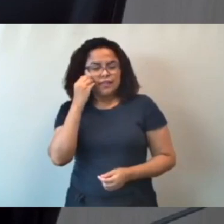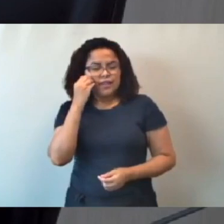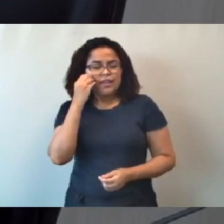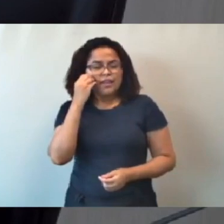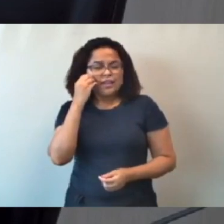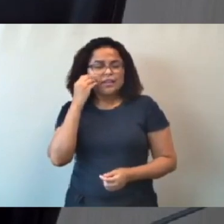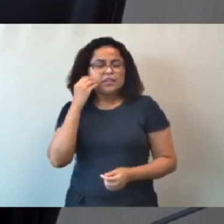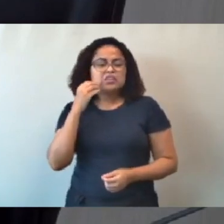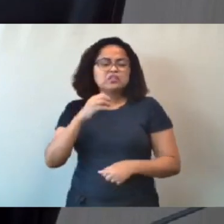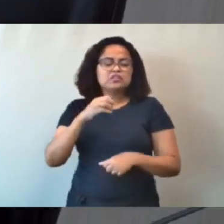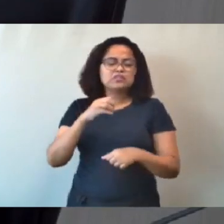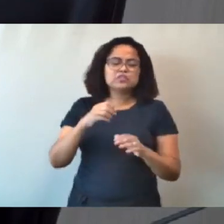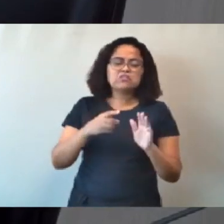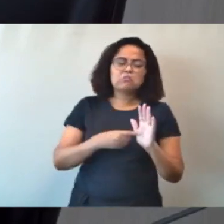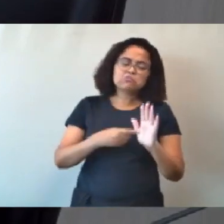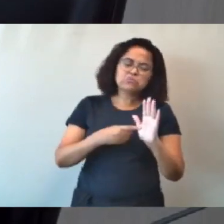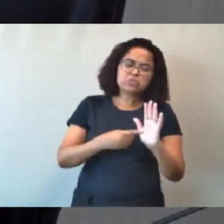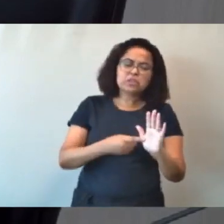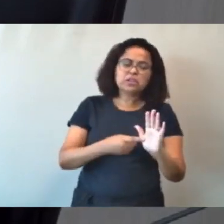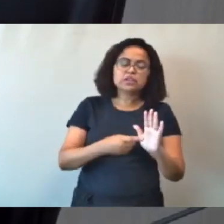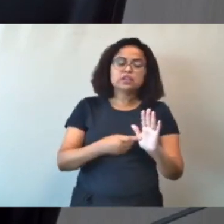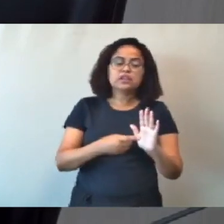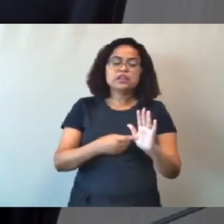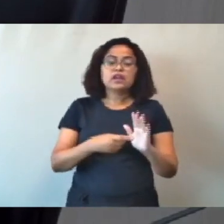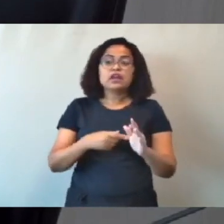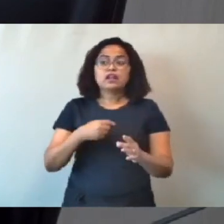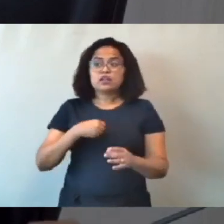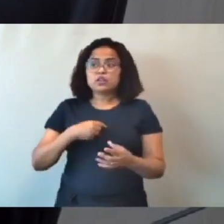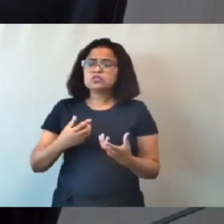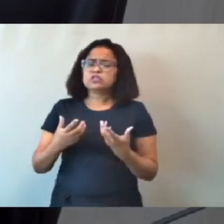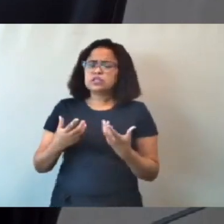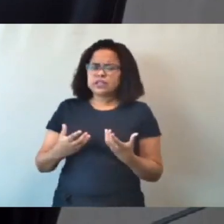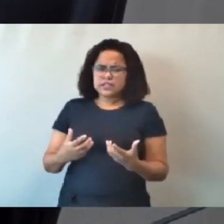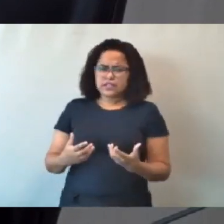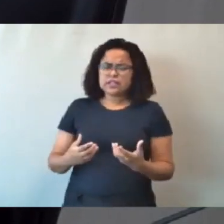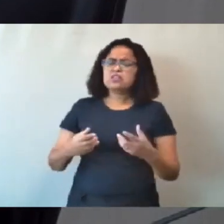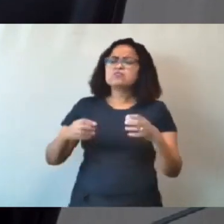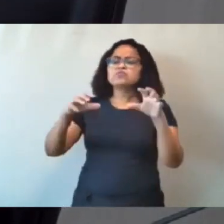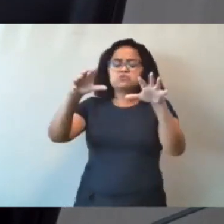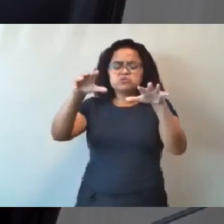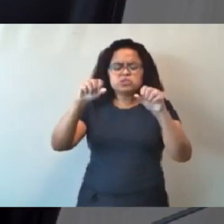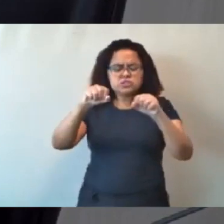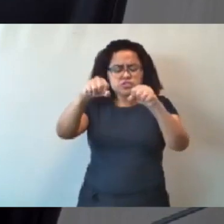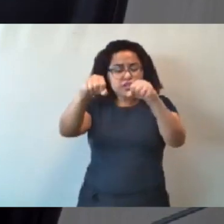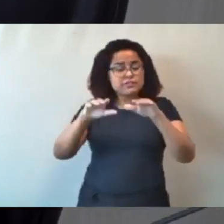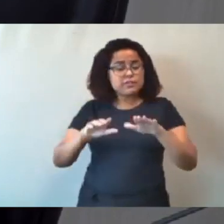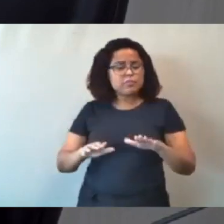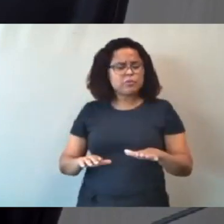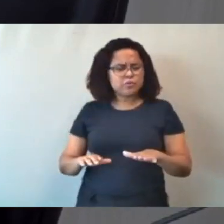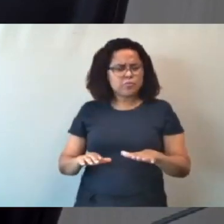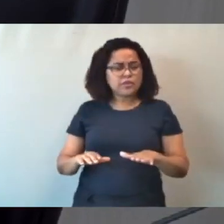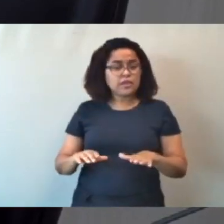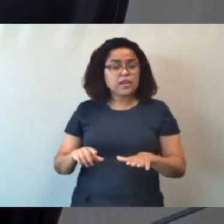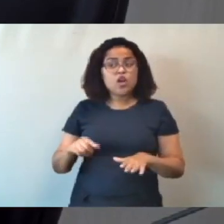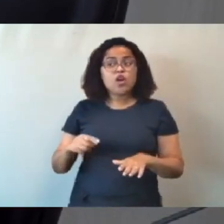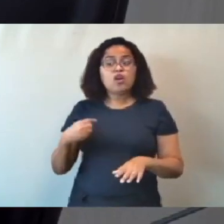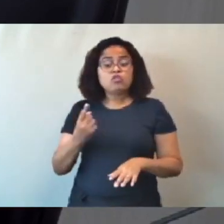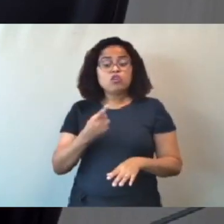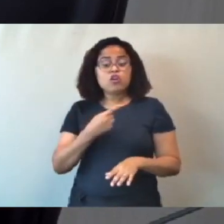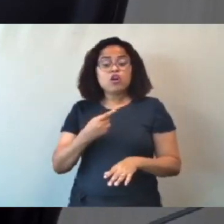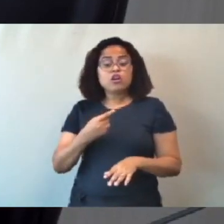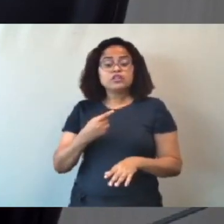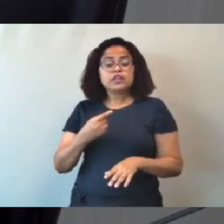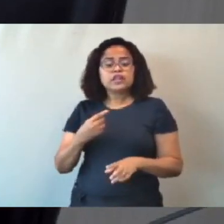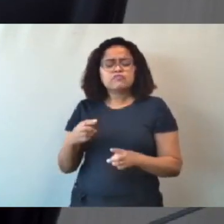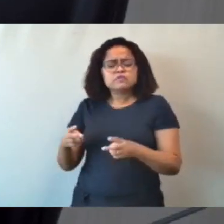me pediram, né, falou, não, nós fazemos questão que você peça uma audiência pública, porque nós queremos ouvir diretamente da Prefeitura de Belo